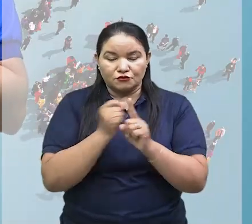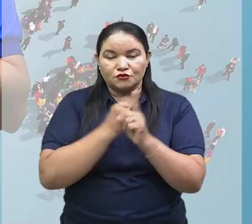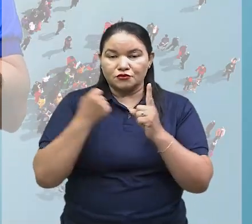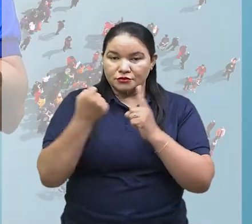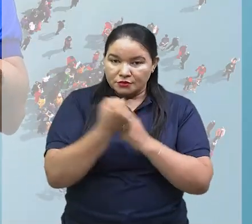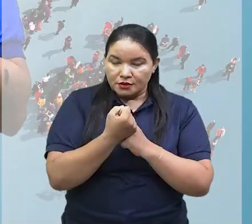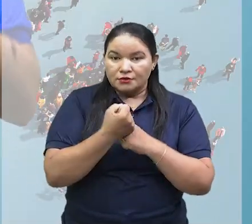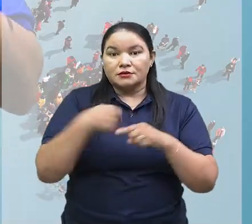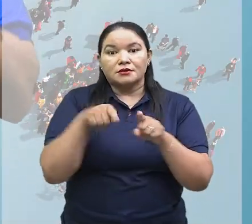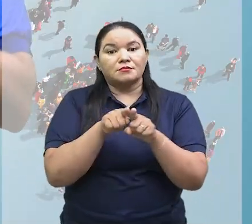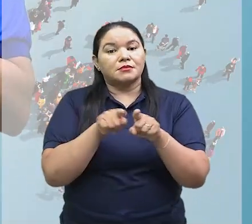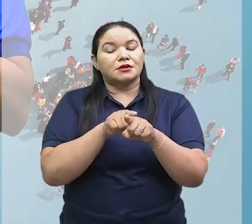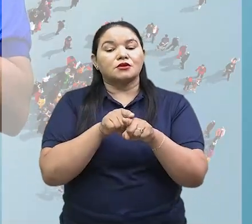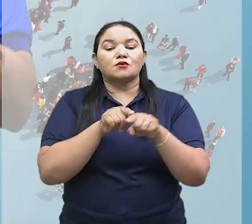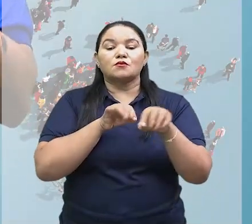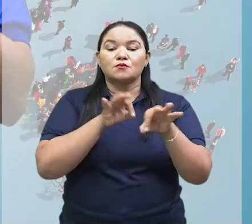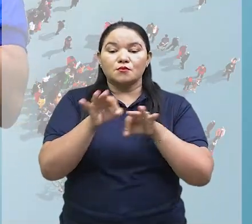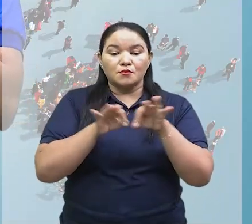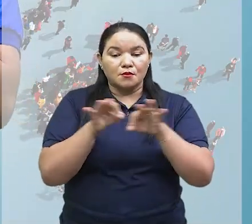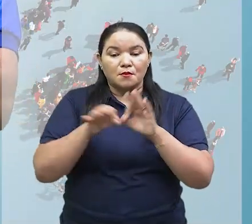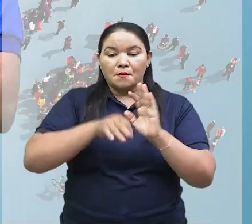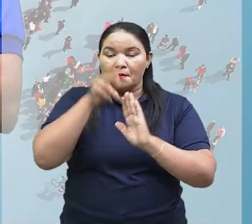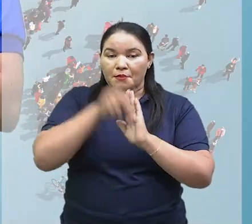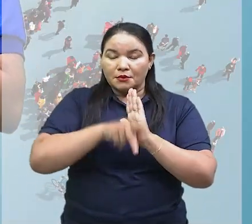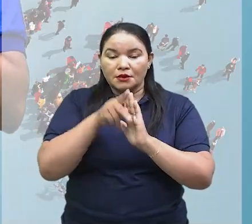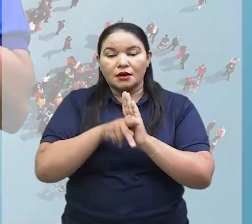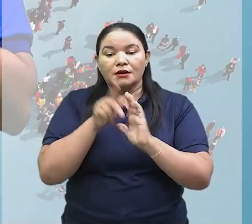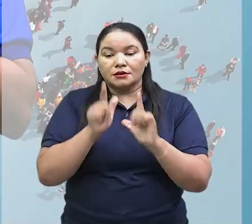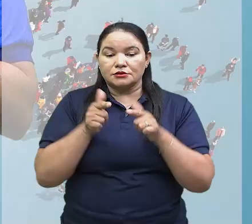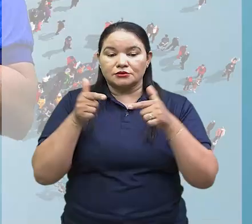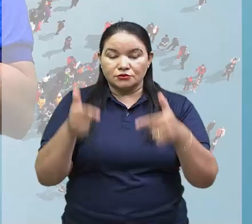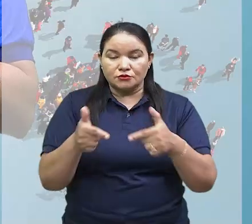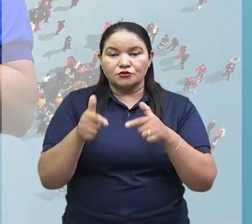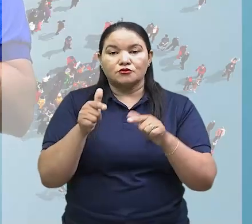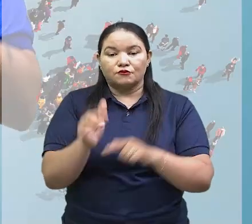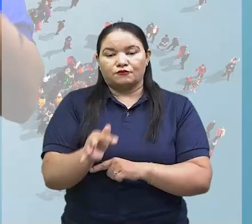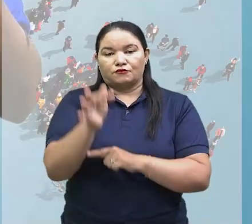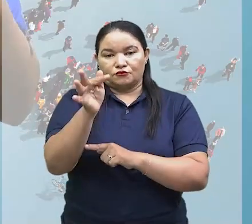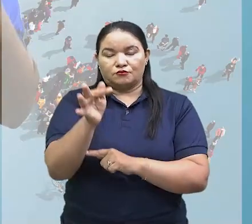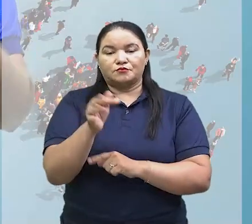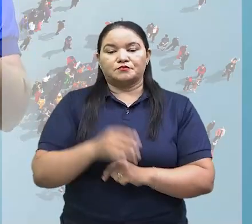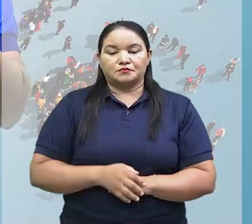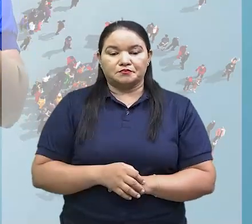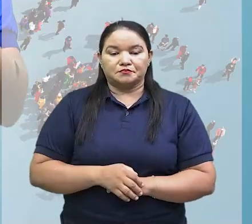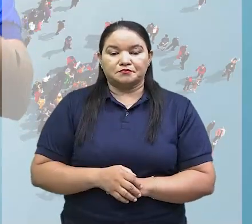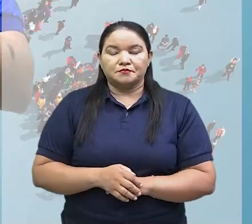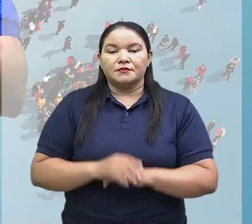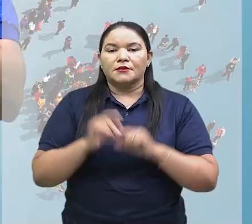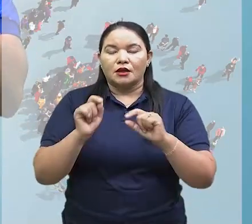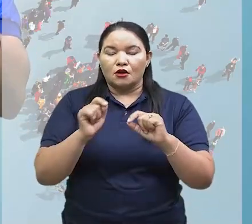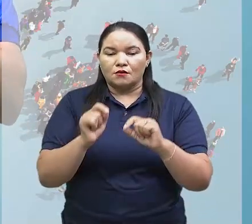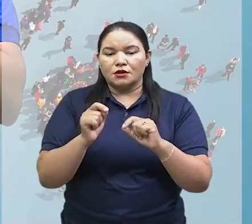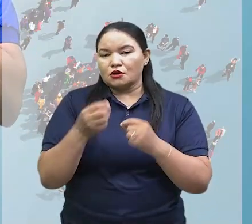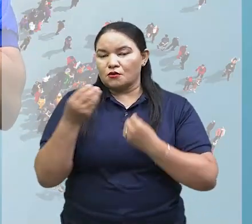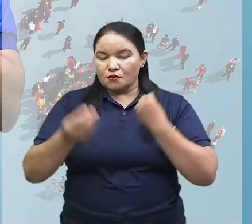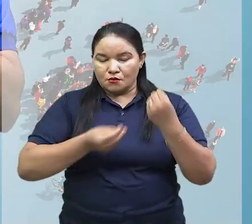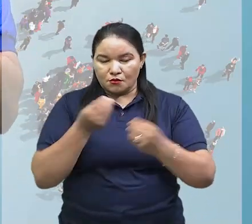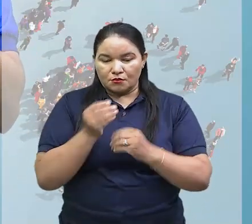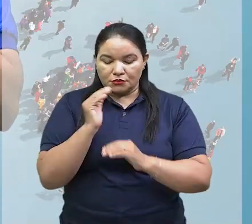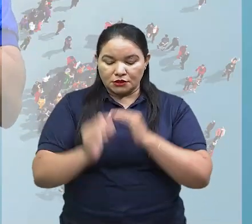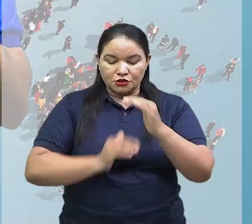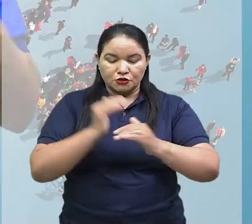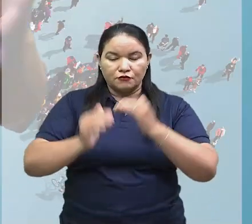que acabam ocorrendo e também planejar ações para o quê? Para o futuro, para ver como é que ocorre